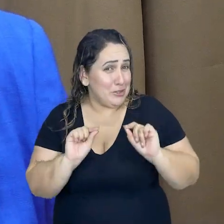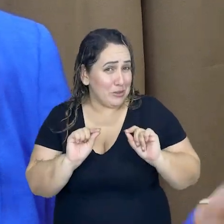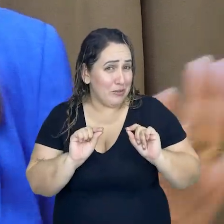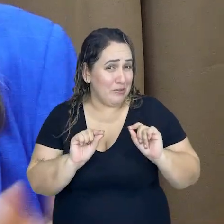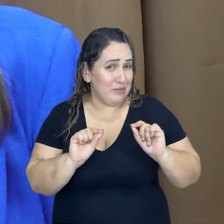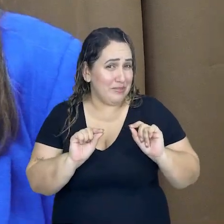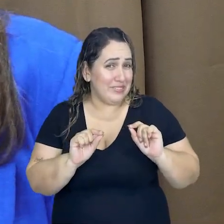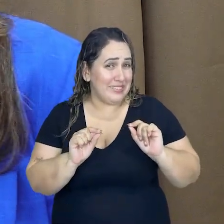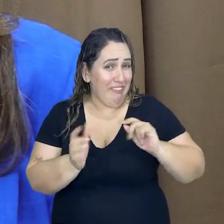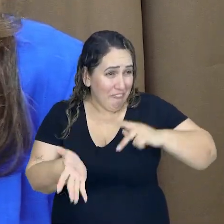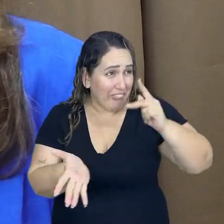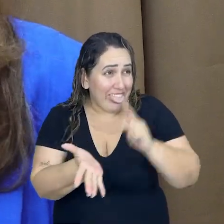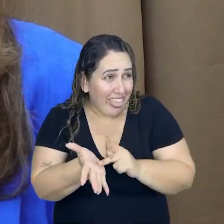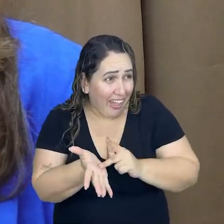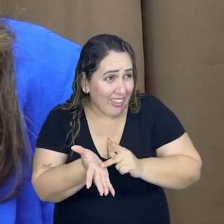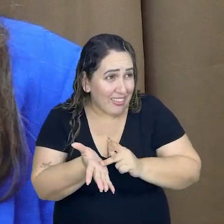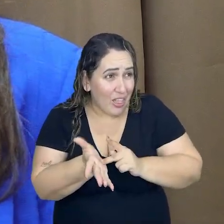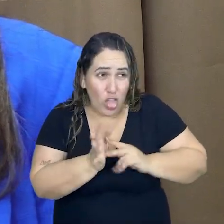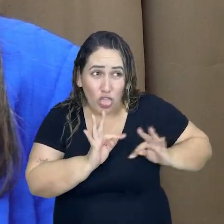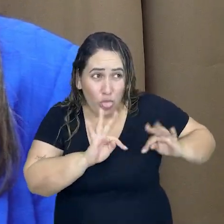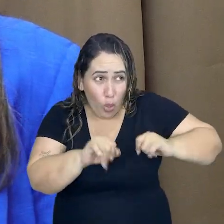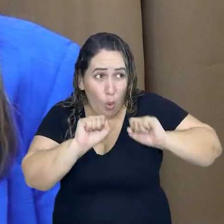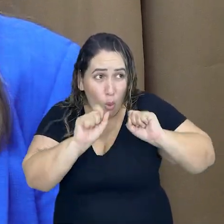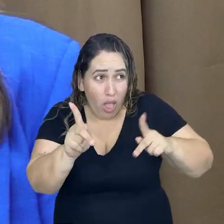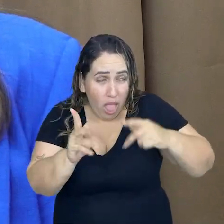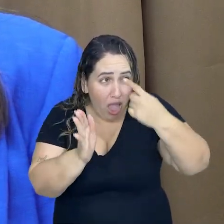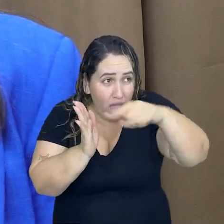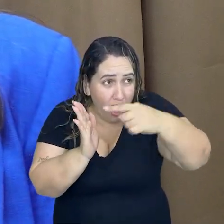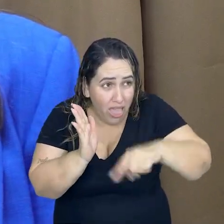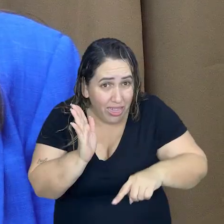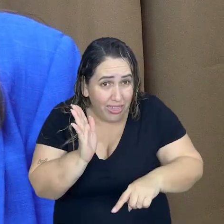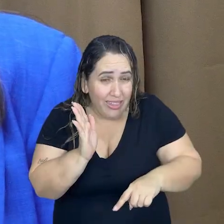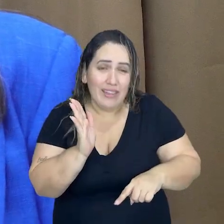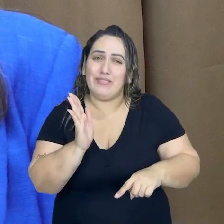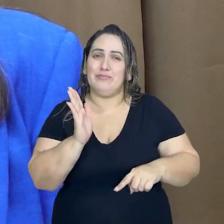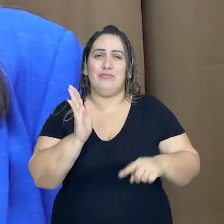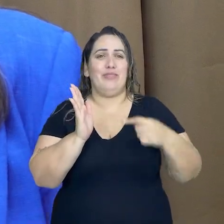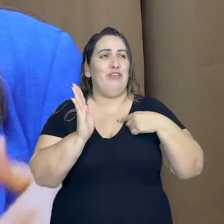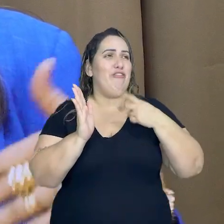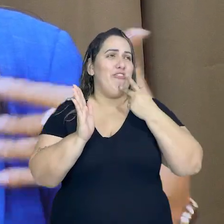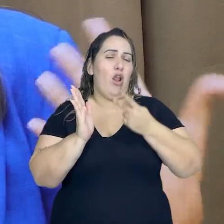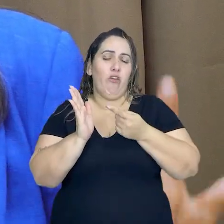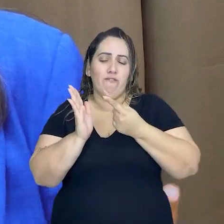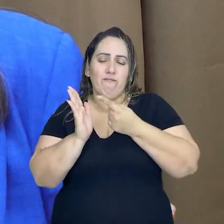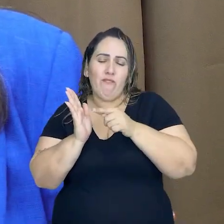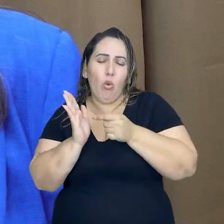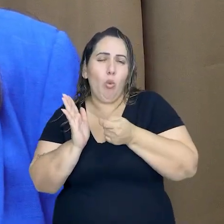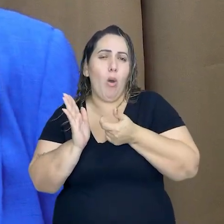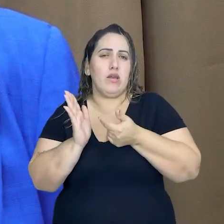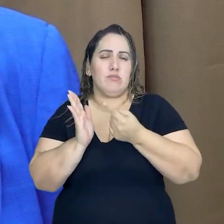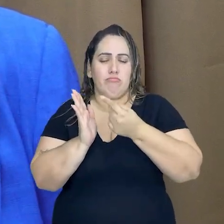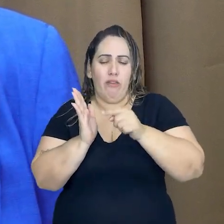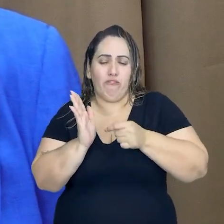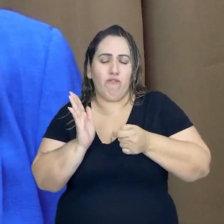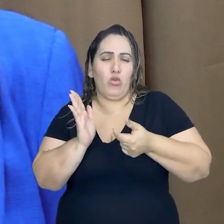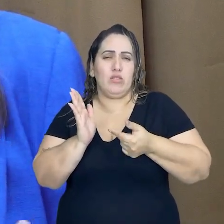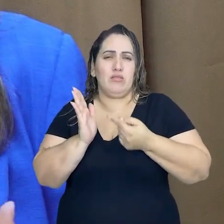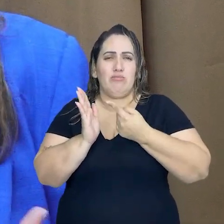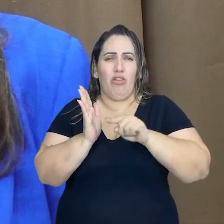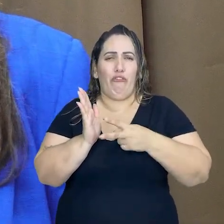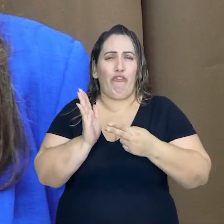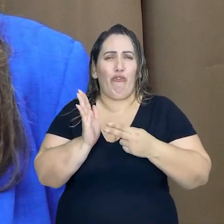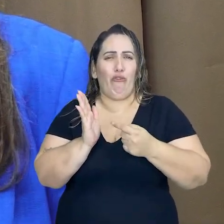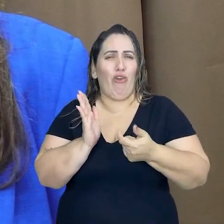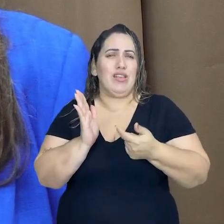dialética, né? Obrigada. Assim, eu chamo de quase nunca, porque eu desconheço eu desconheço realmente assim,